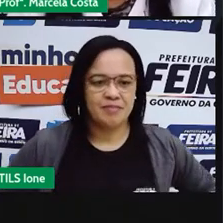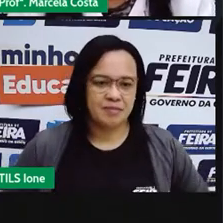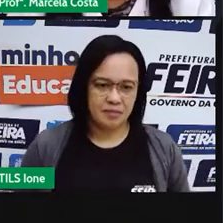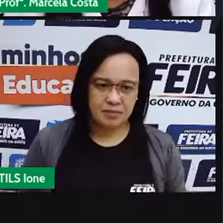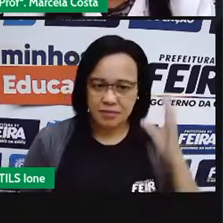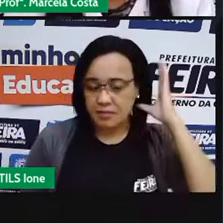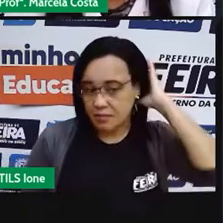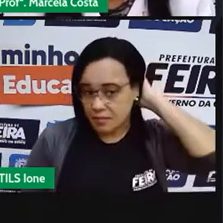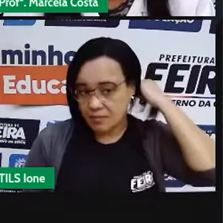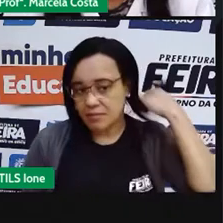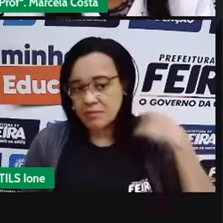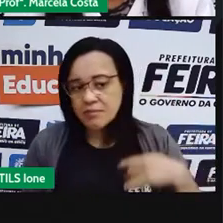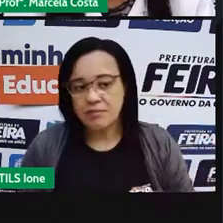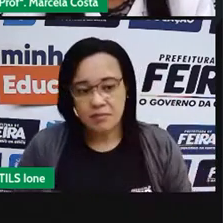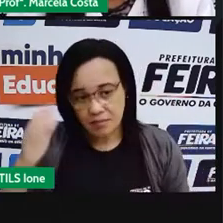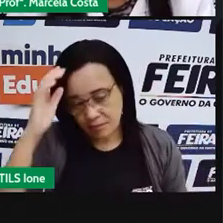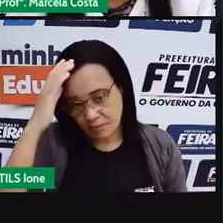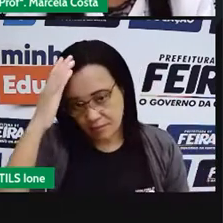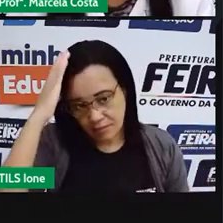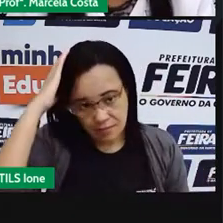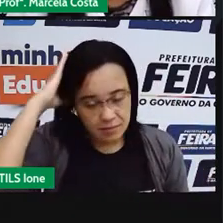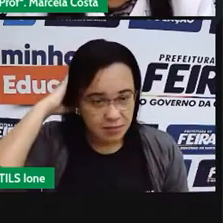Então, essa aqui é a capa do livro.